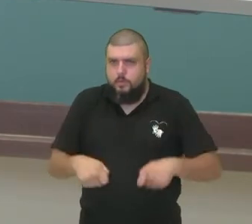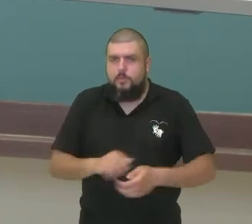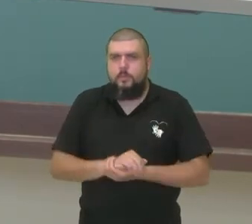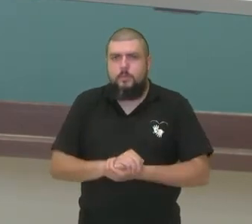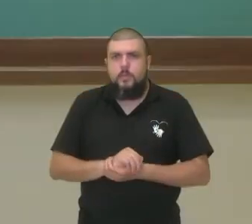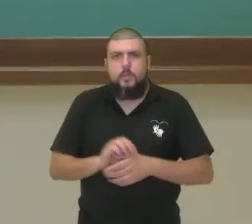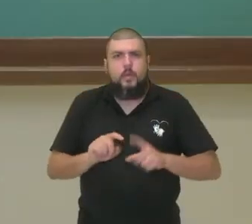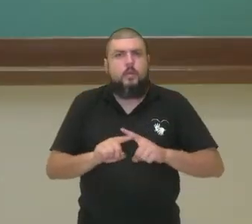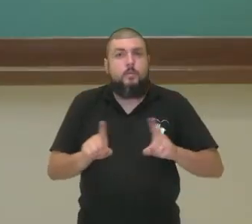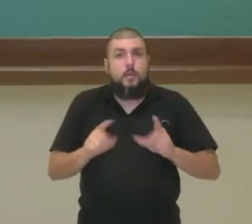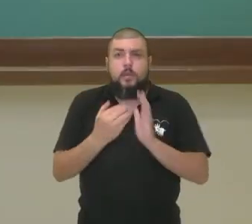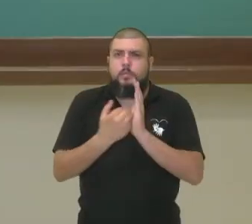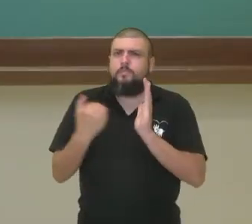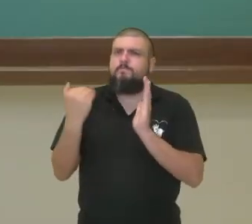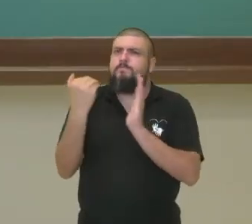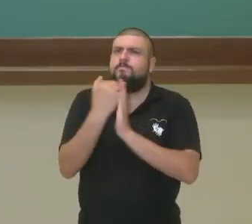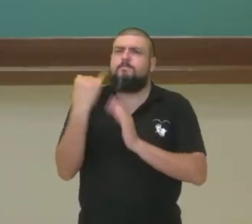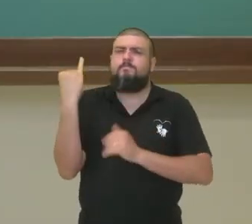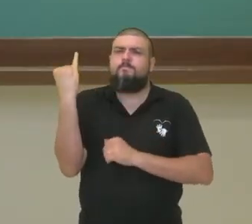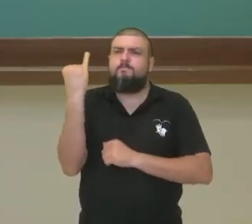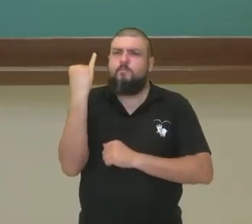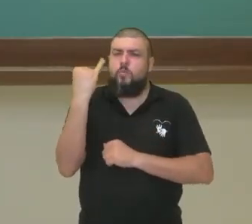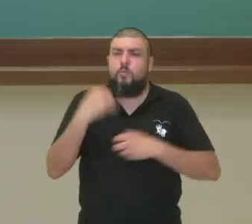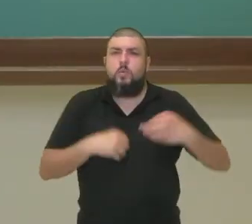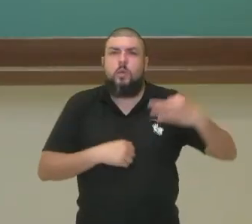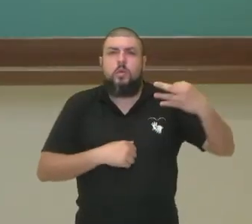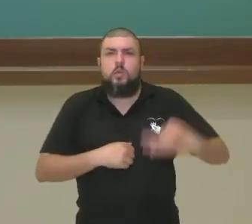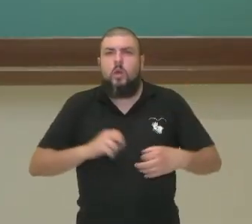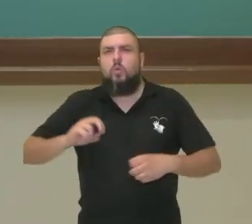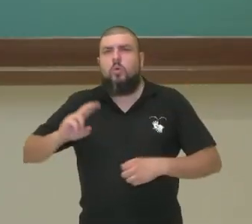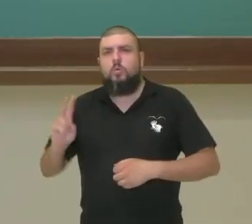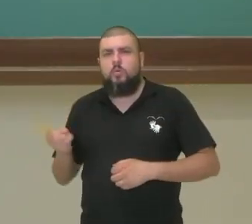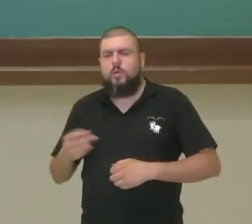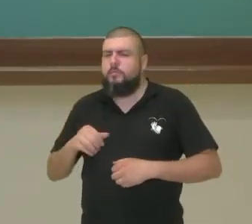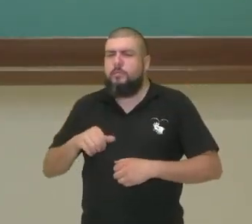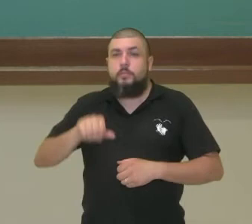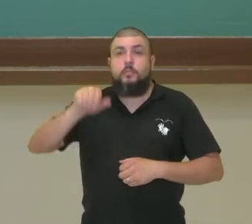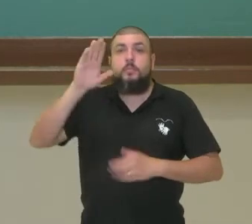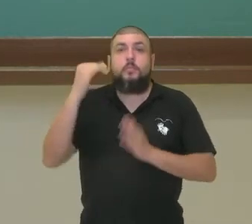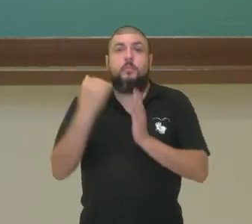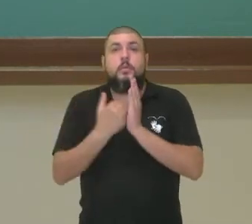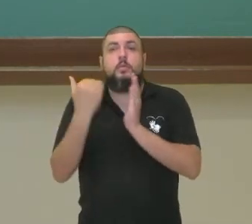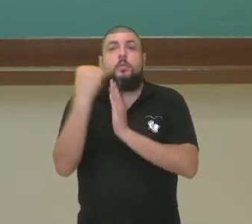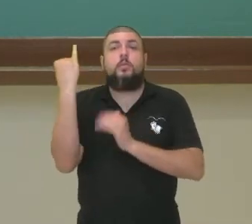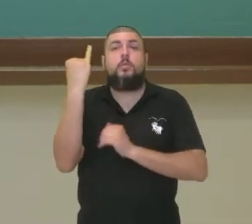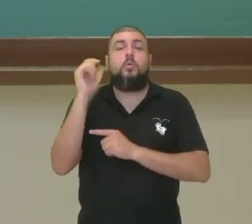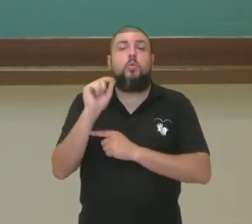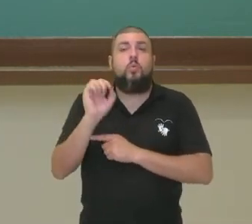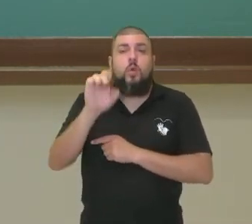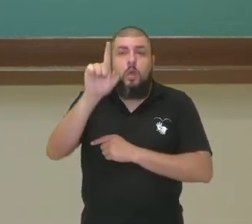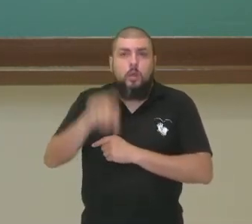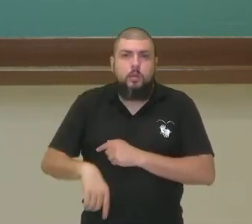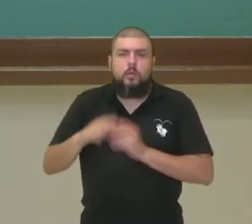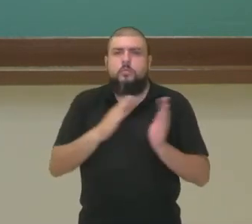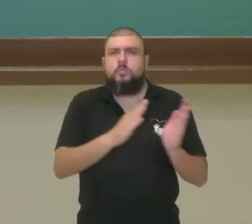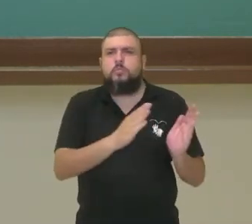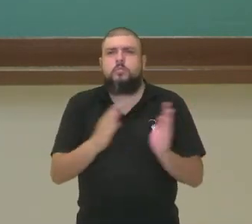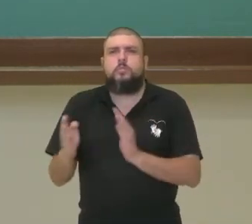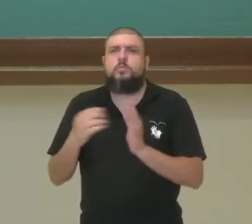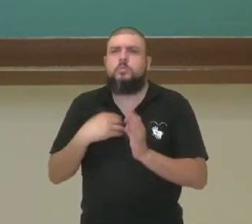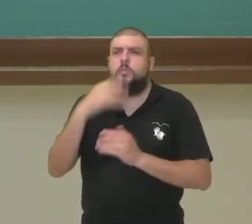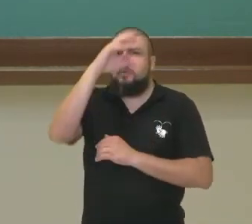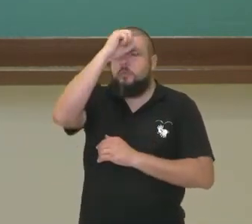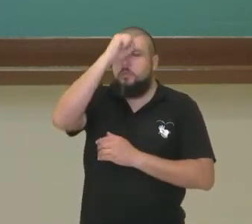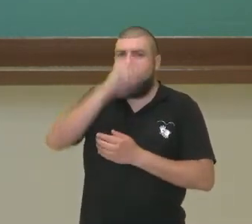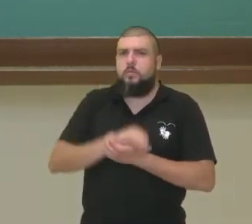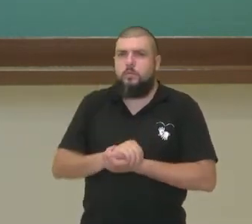importante do que acertar ou errar é o que você aprende no processo. Então, a atividade, mais do que nota ou